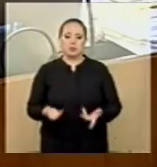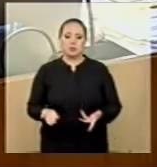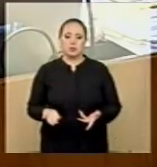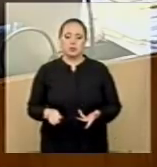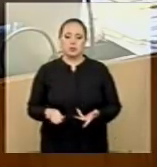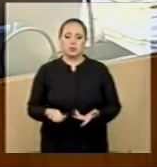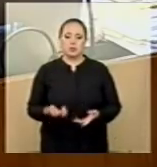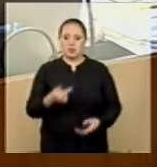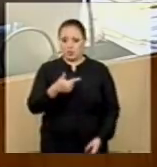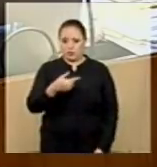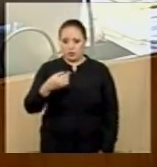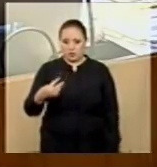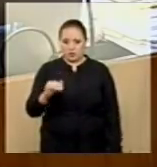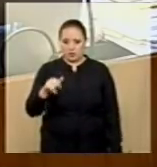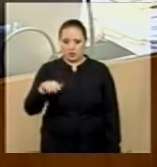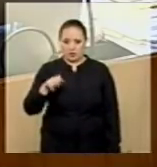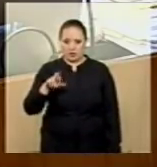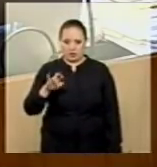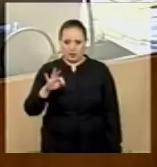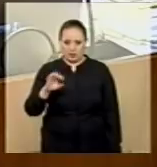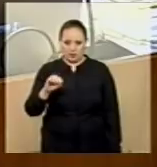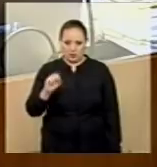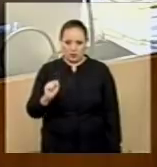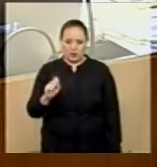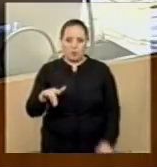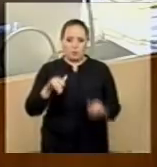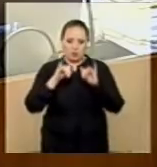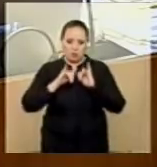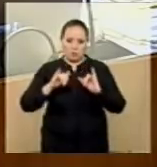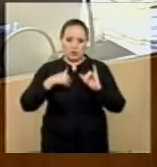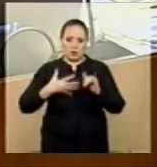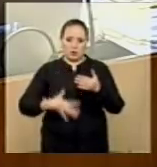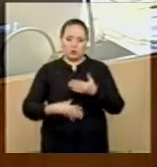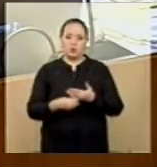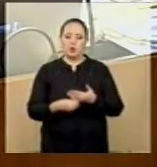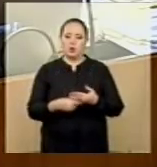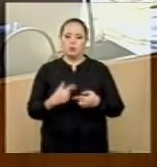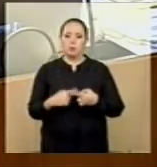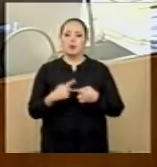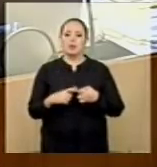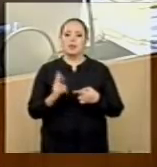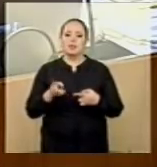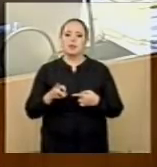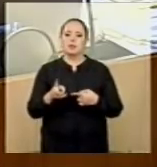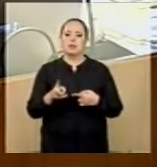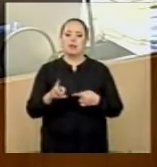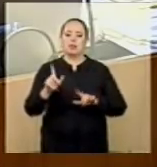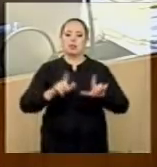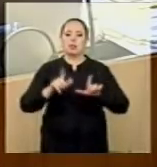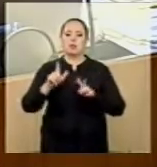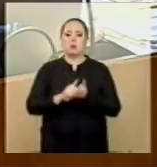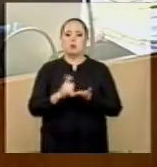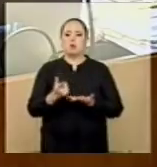nos 23 inquéritos, esse é um dado só que eu queria complementar, porque sai muito na imprensa que